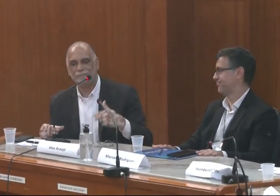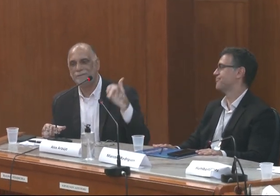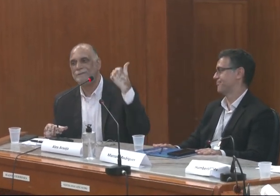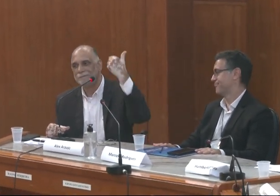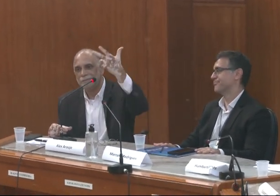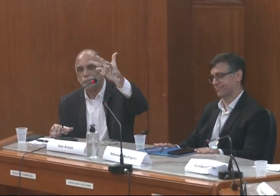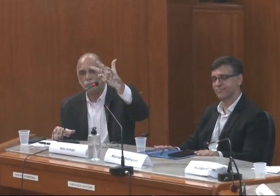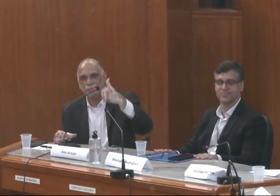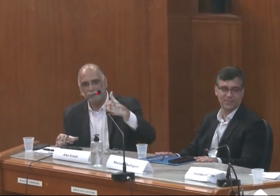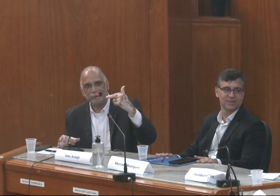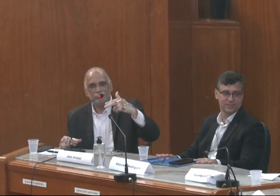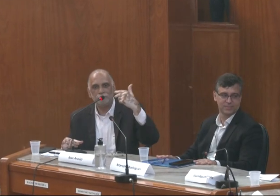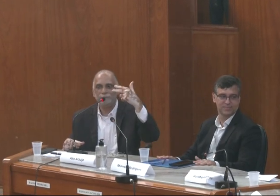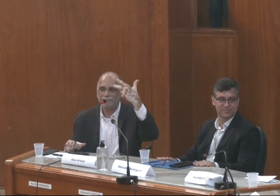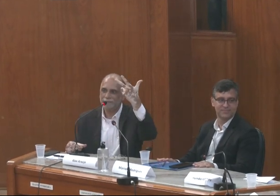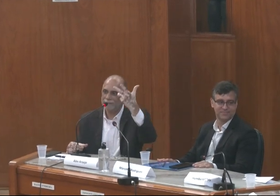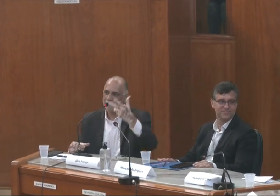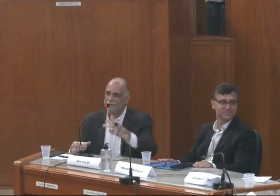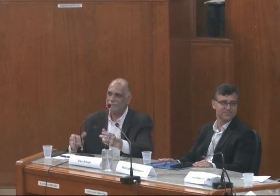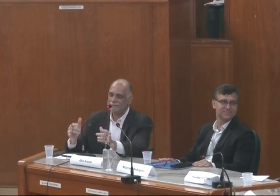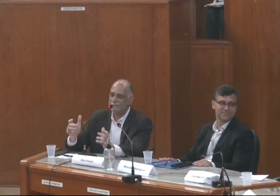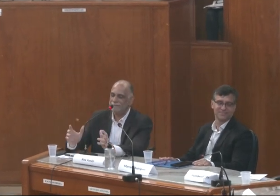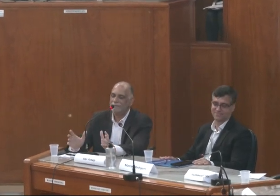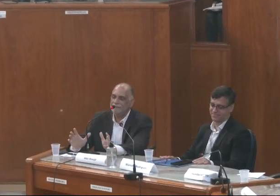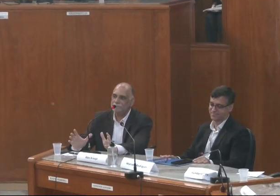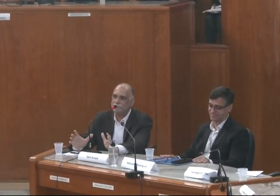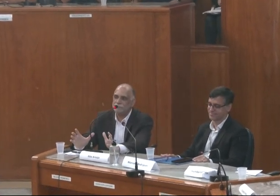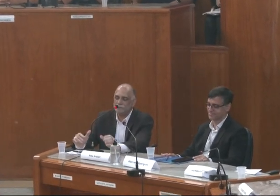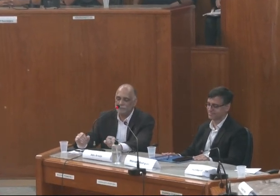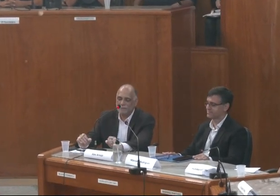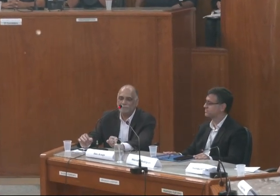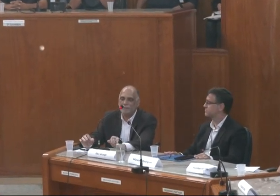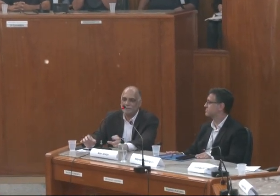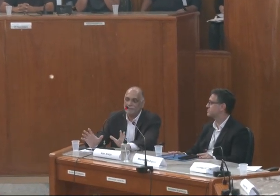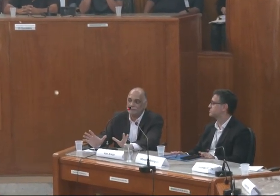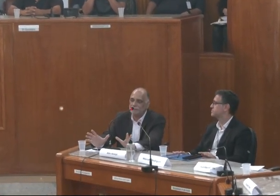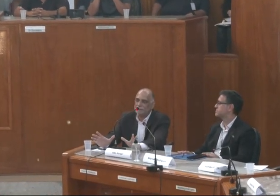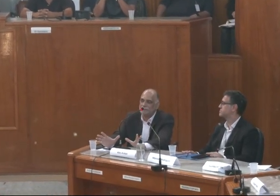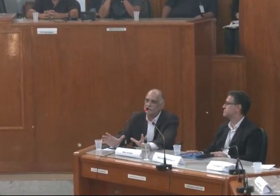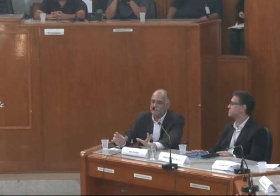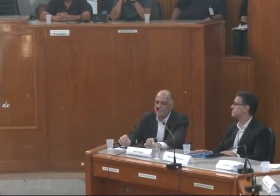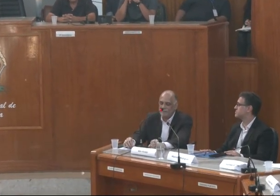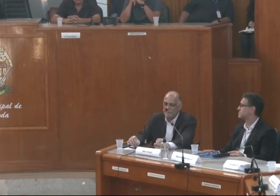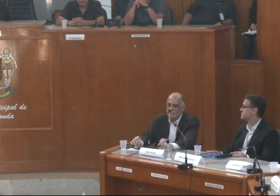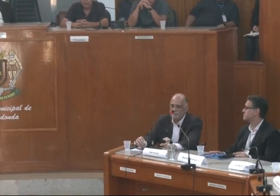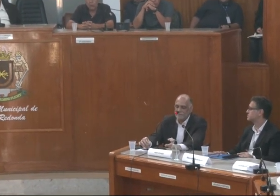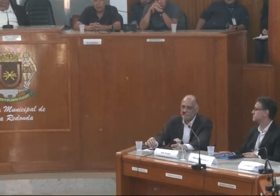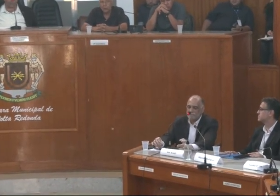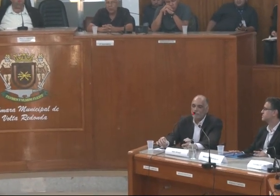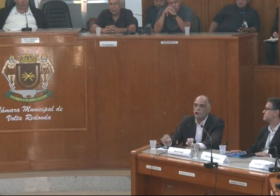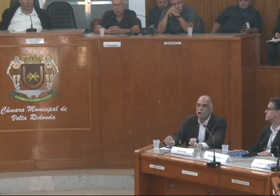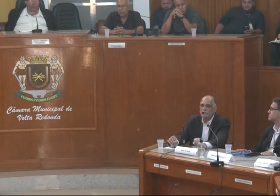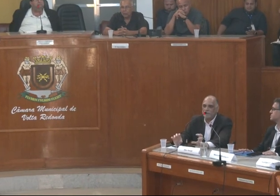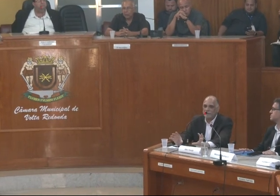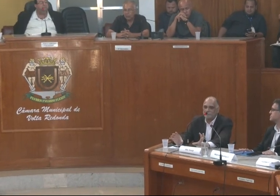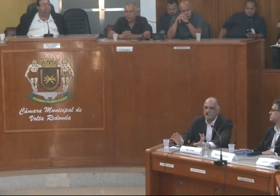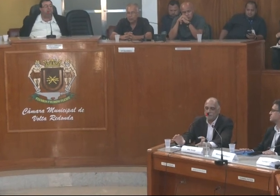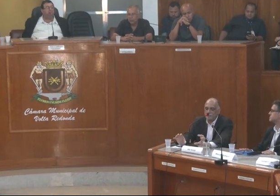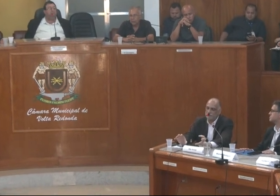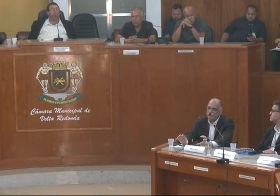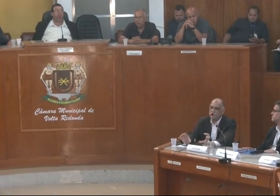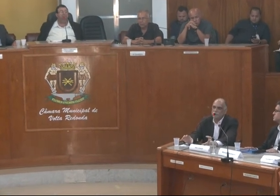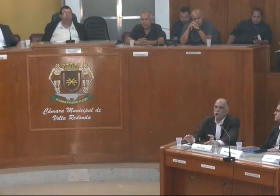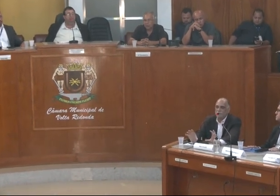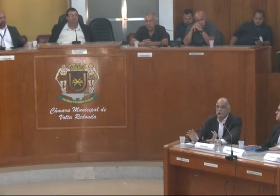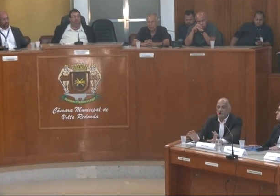lá, subia as escadarias e ia para o meu setor de trabalho. Chegando no meu setor de trabalho, o cara lá do